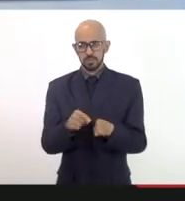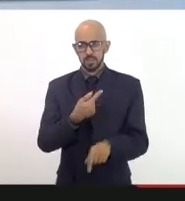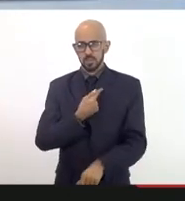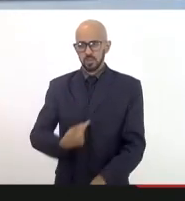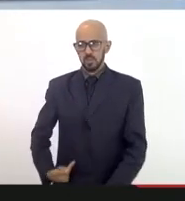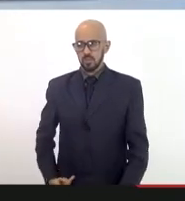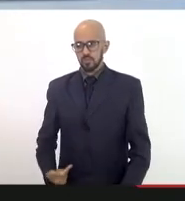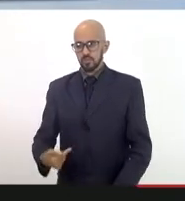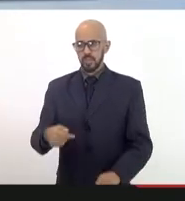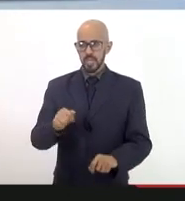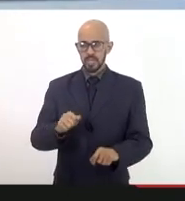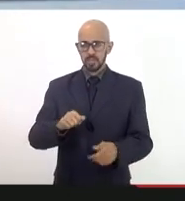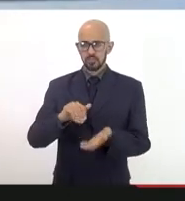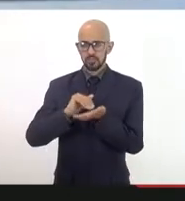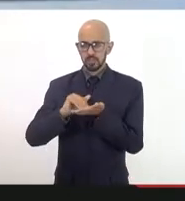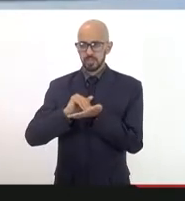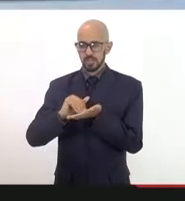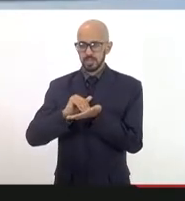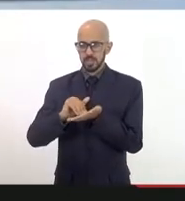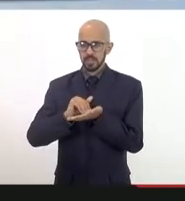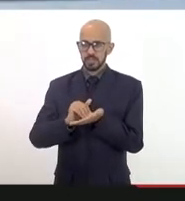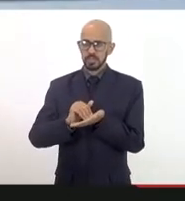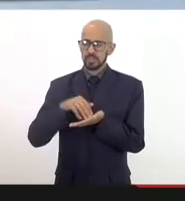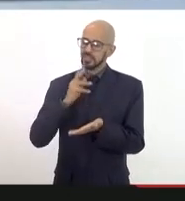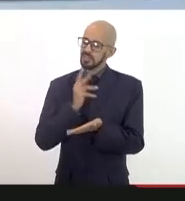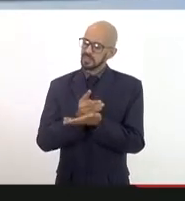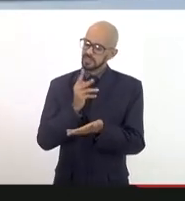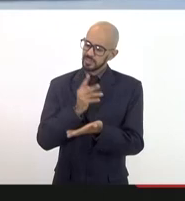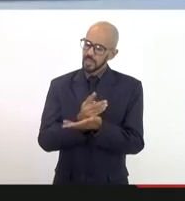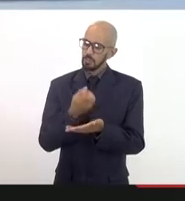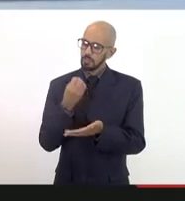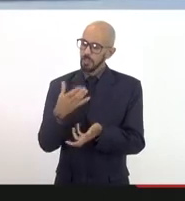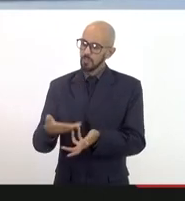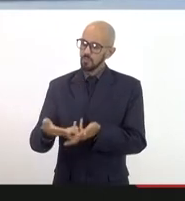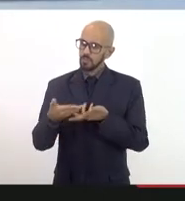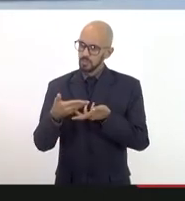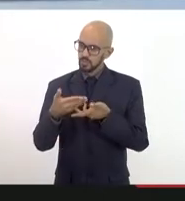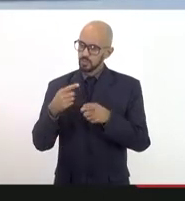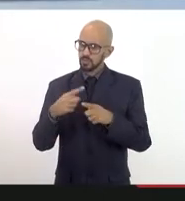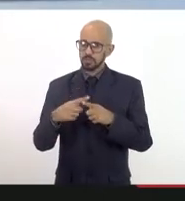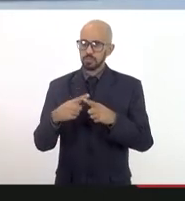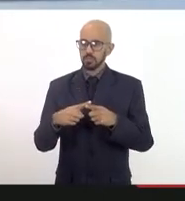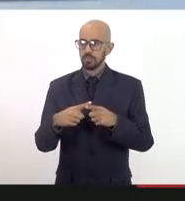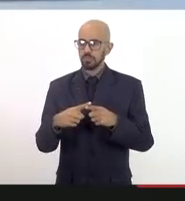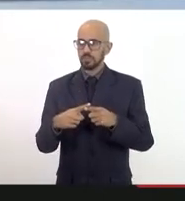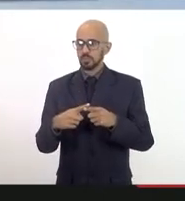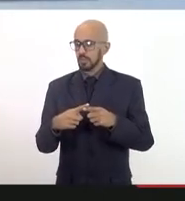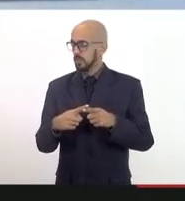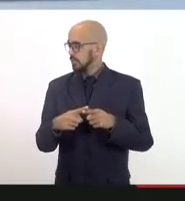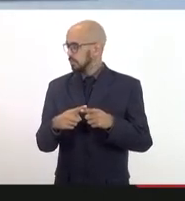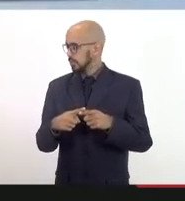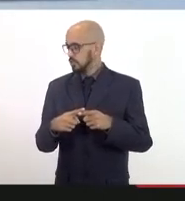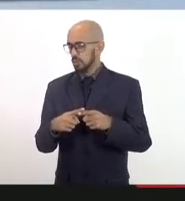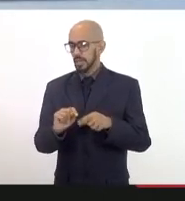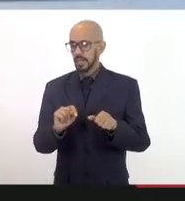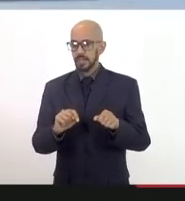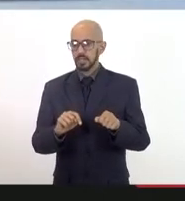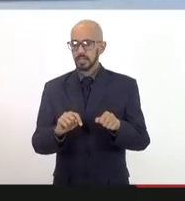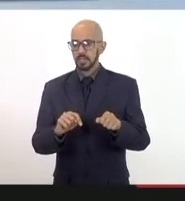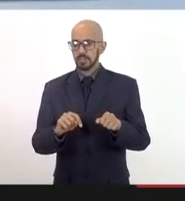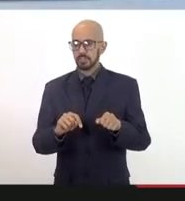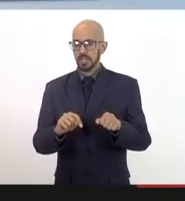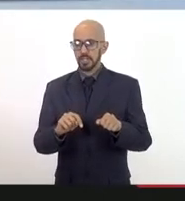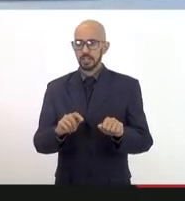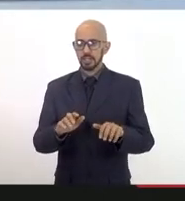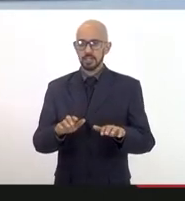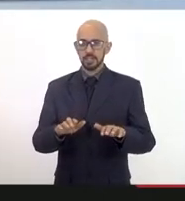governos, secretarias, e que são sempre muito bem-vindos, porque entendemos que a nossa luta é a mesma, né? Então, queria